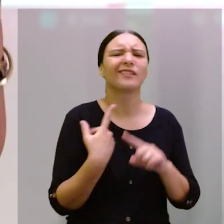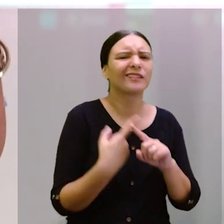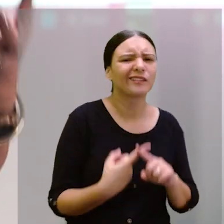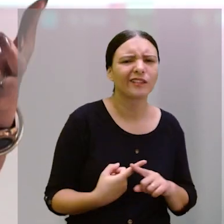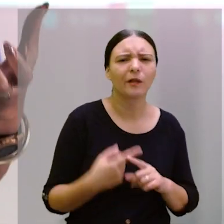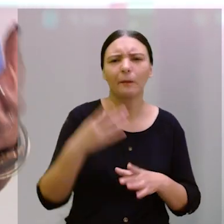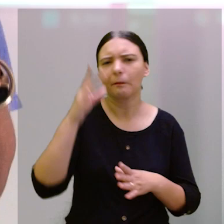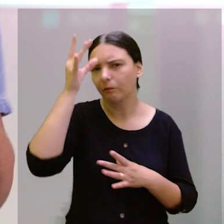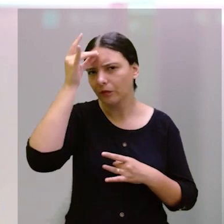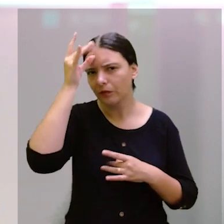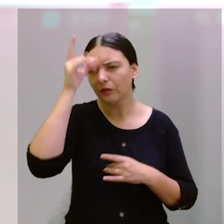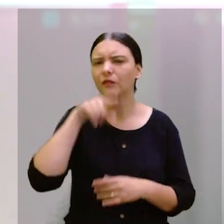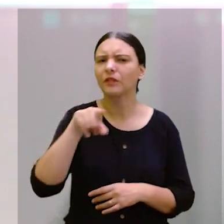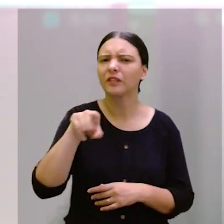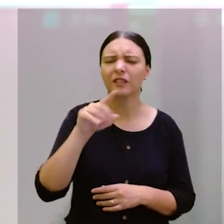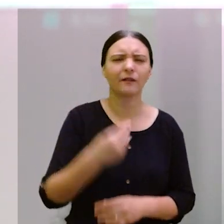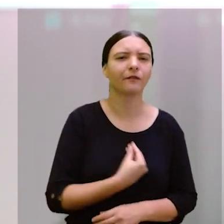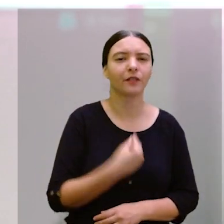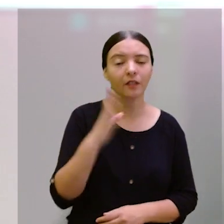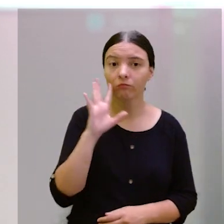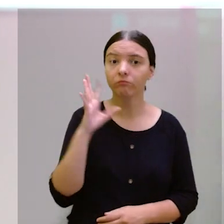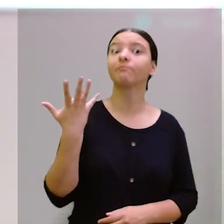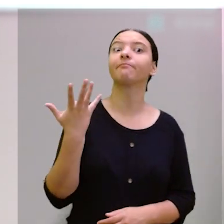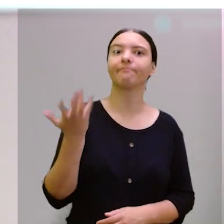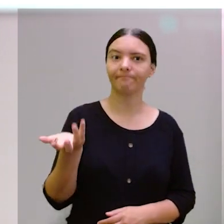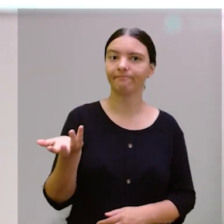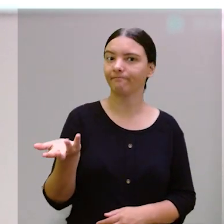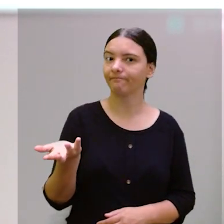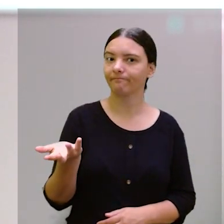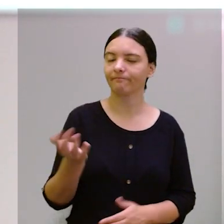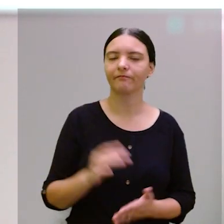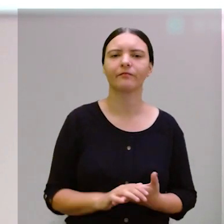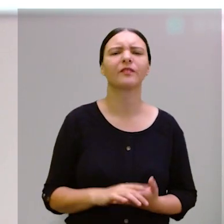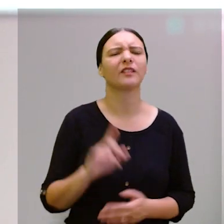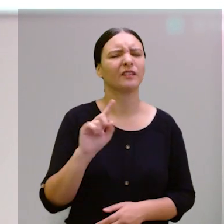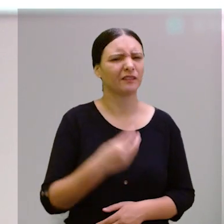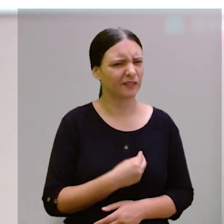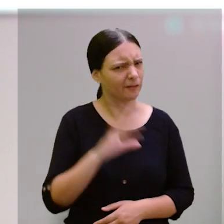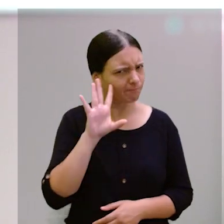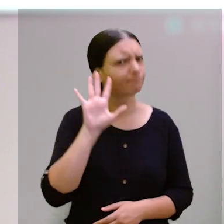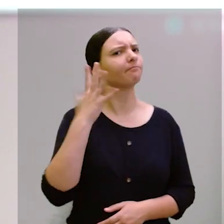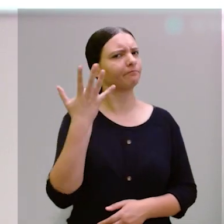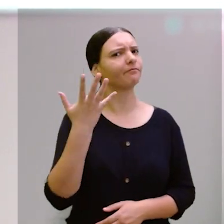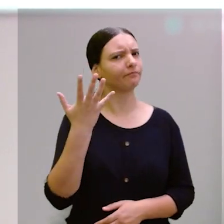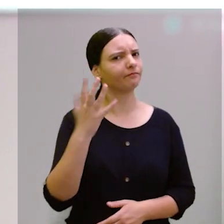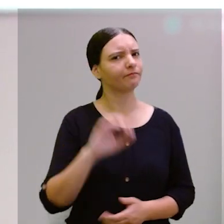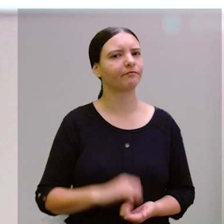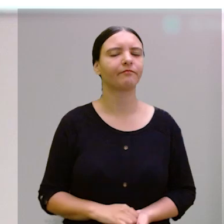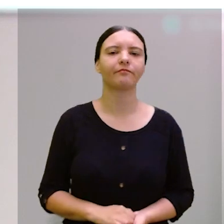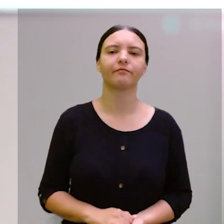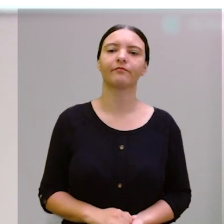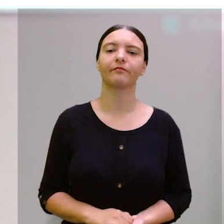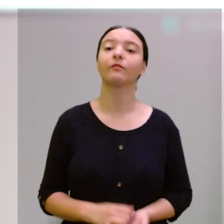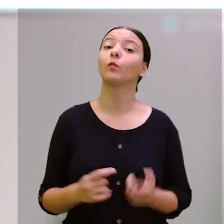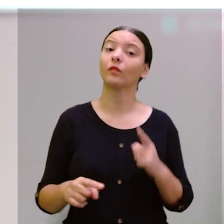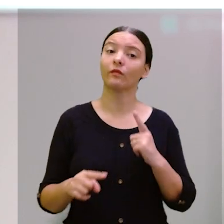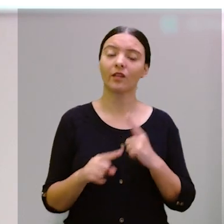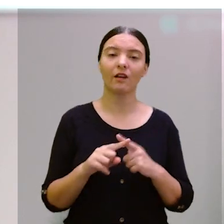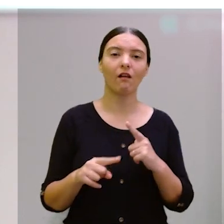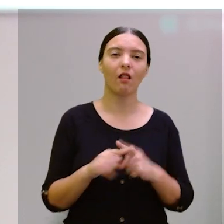vezes você, através de um personagem, resolve a sua vida? você resolve a sua vida. Porque